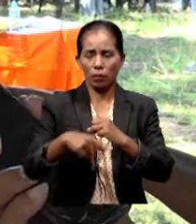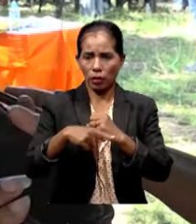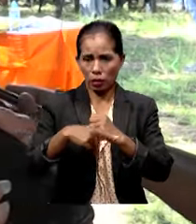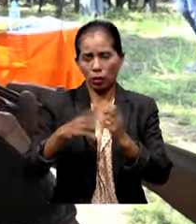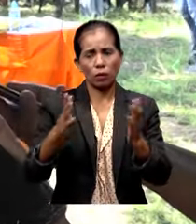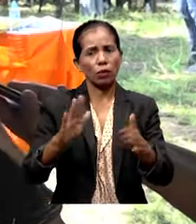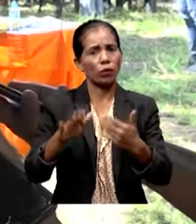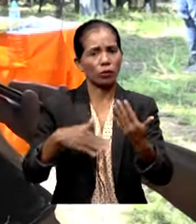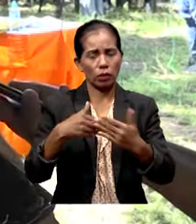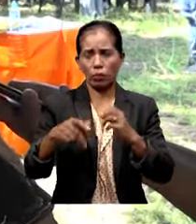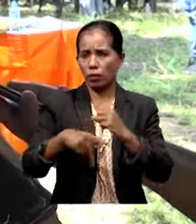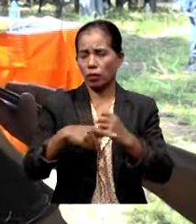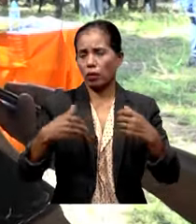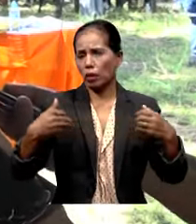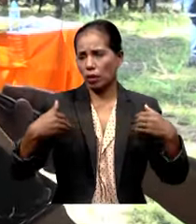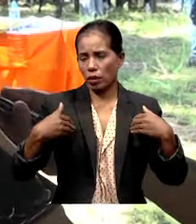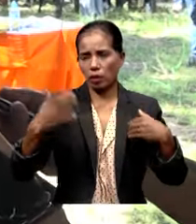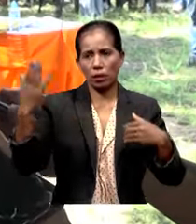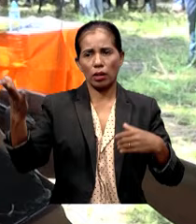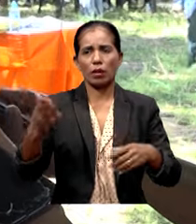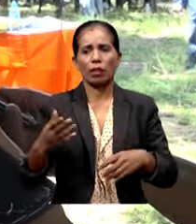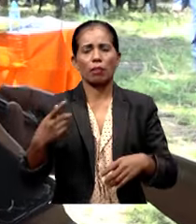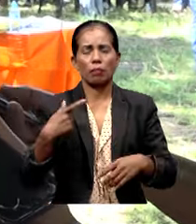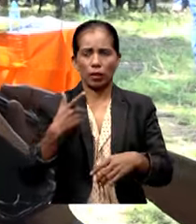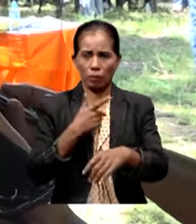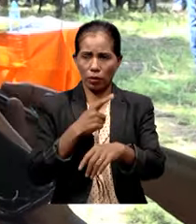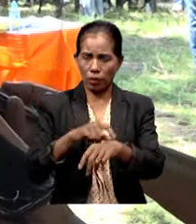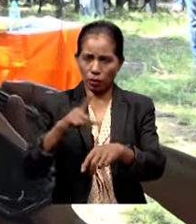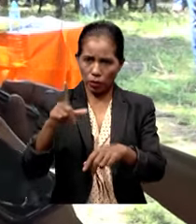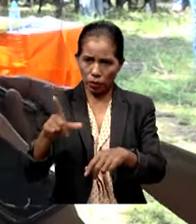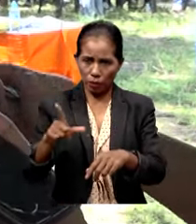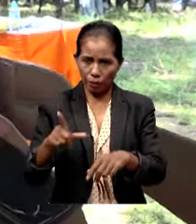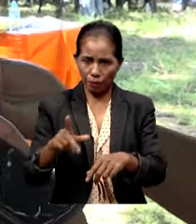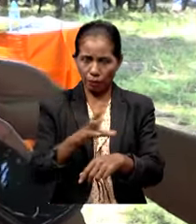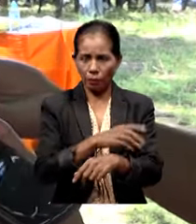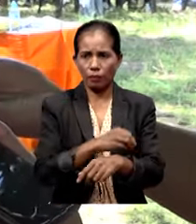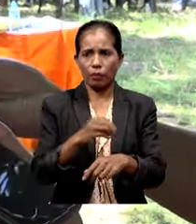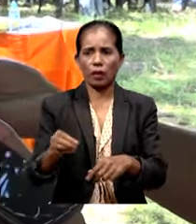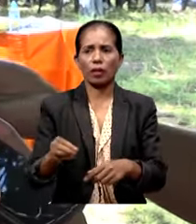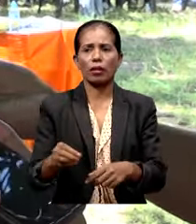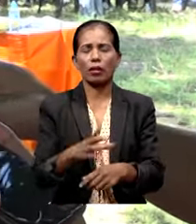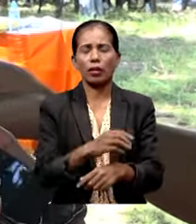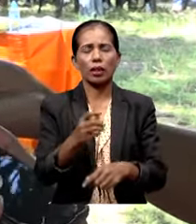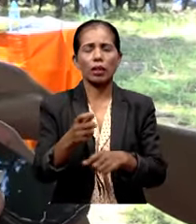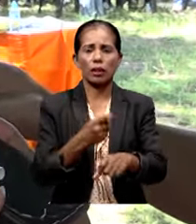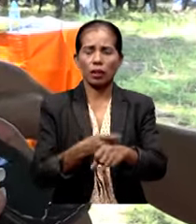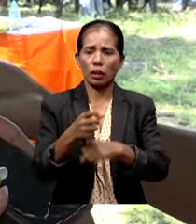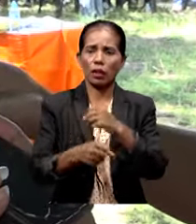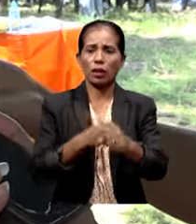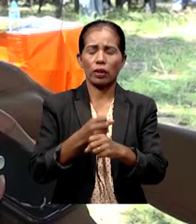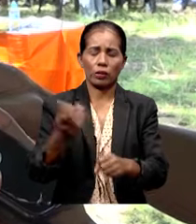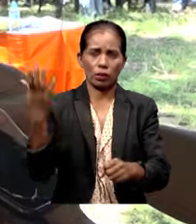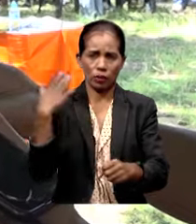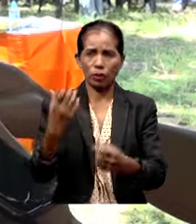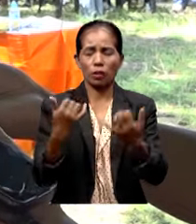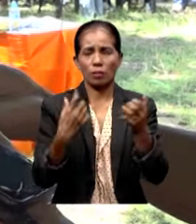o partido sira ne beki asento iha parlamento nasional desde legislatura anterior mos legislatura ida ne desde ami hato submisaun